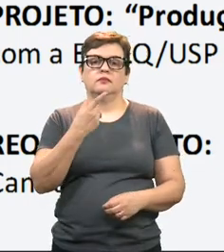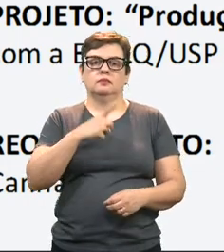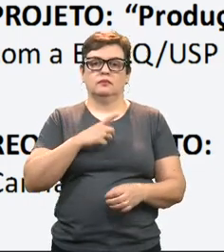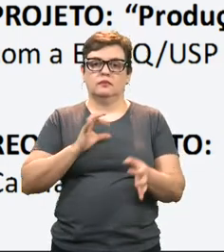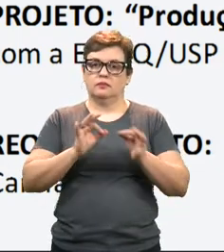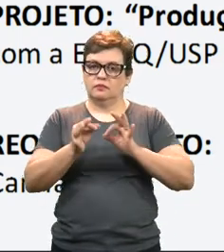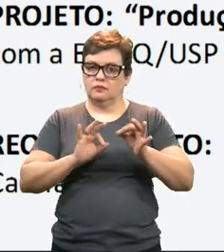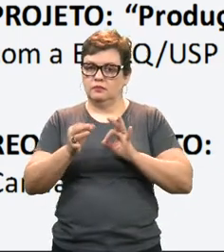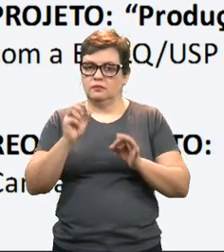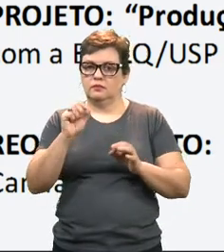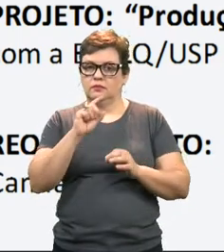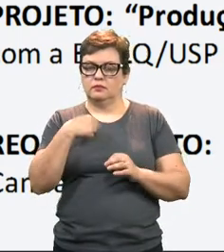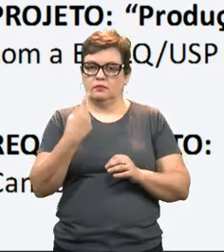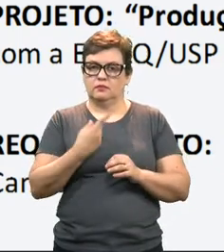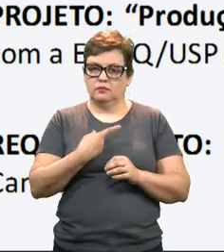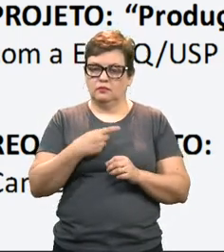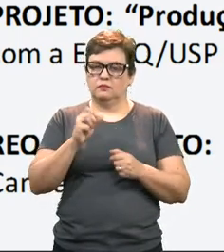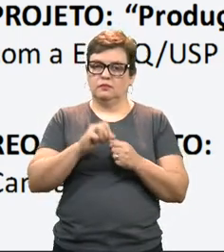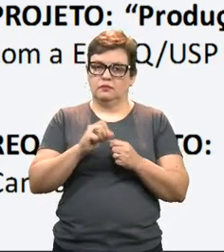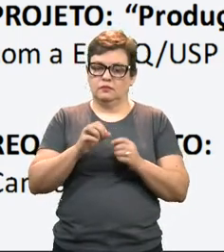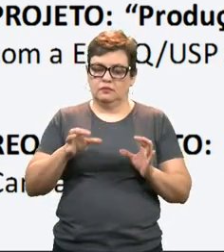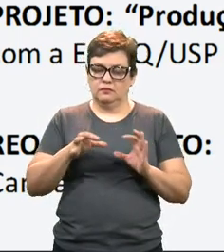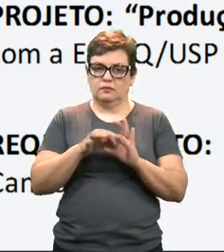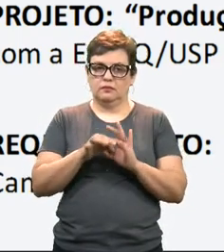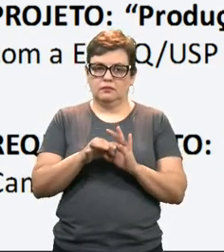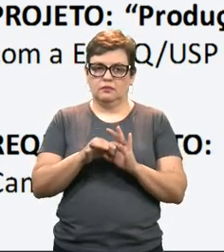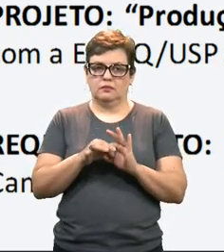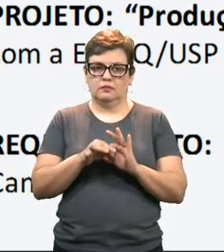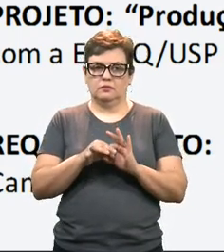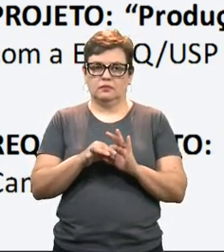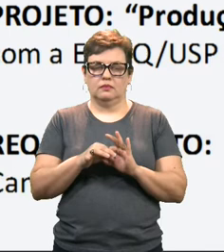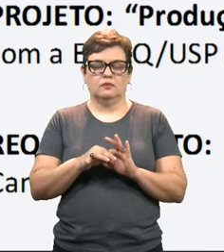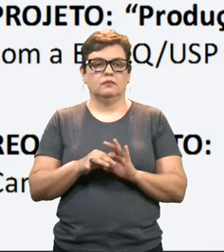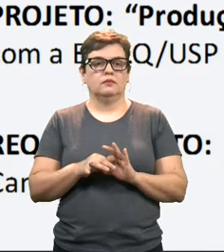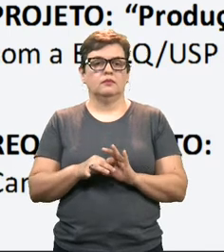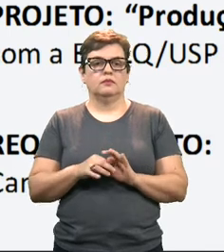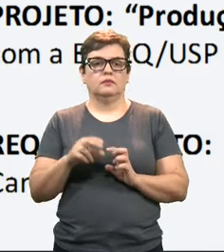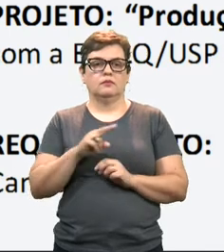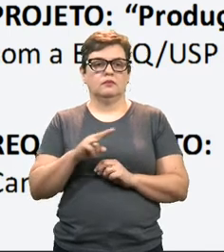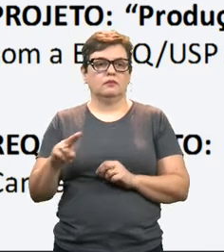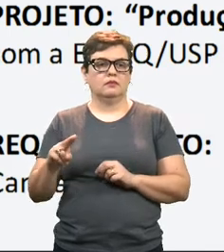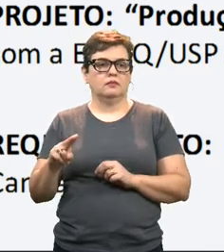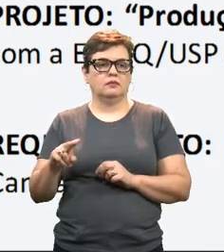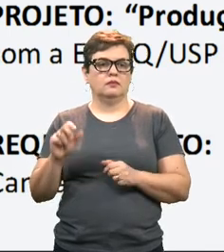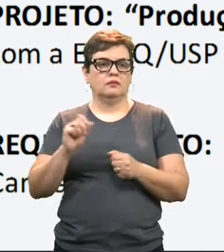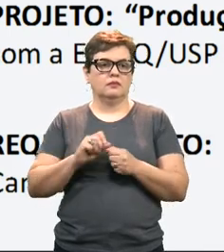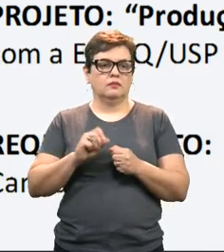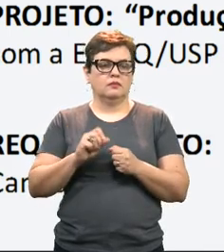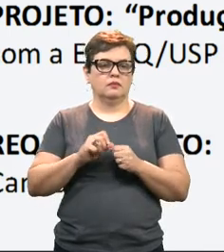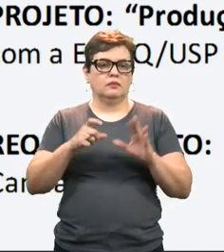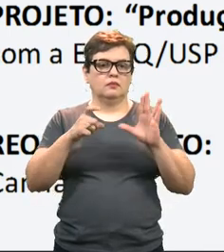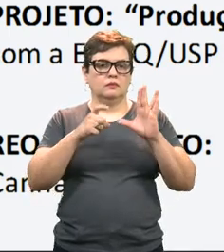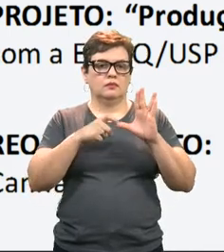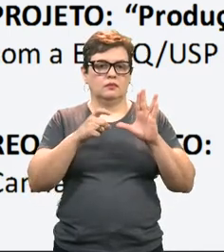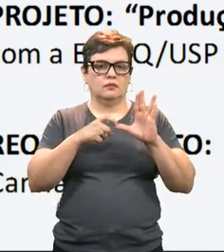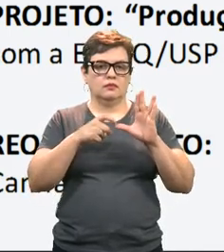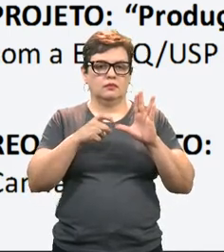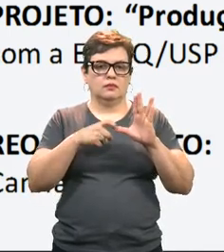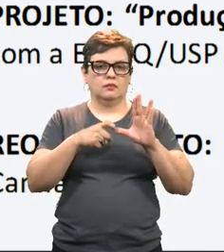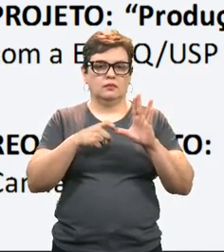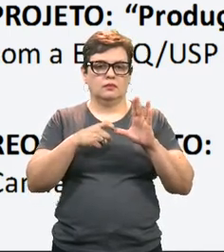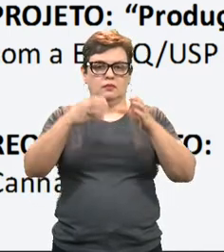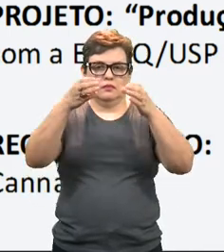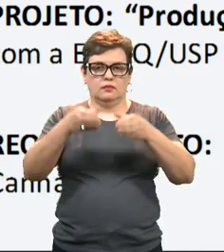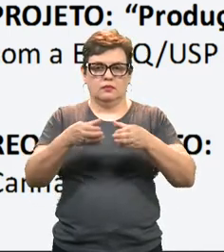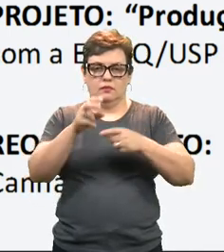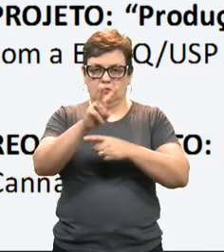onde nós estamos estabelecendo uma parceria que ele se chama Produção de Cannabis Sativa Medicinal em